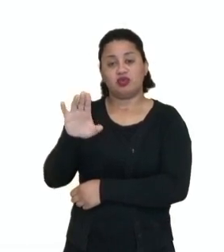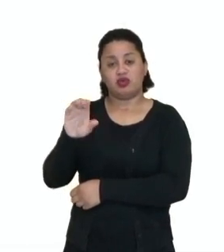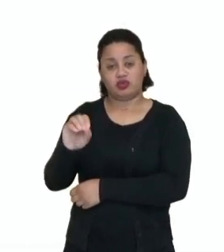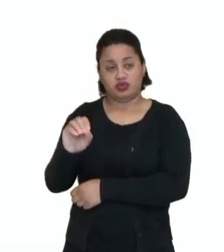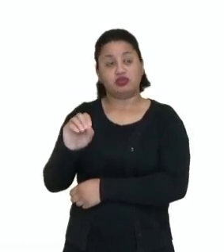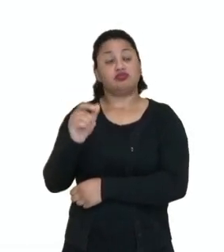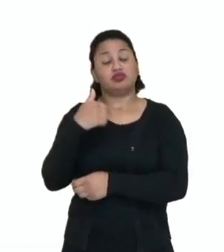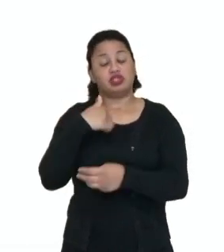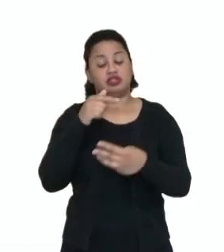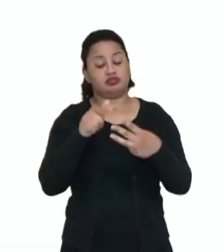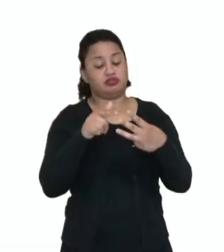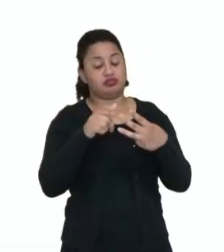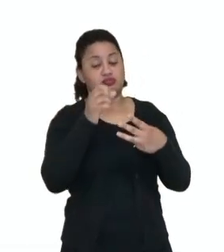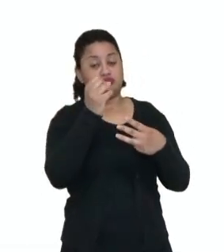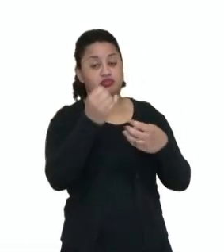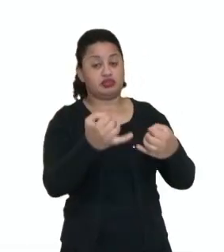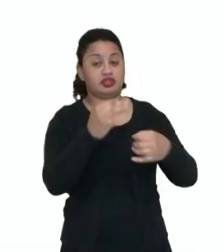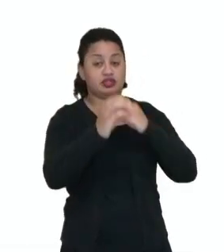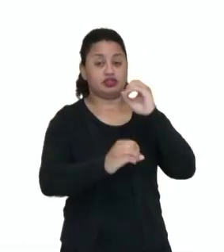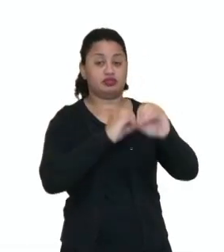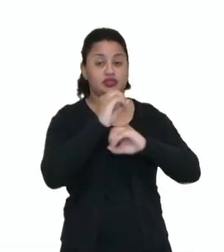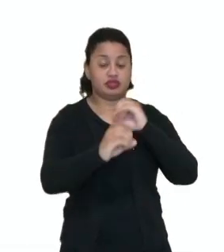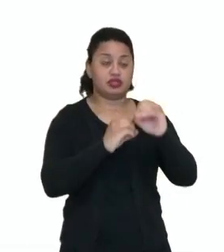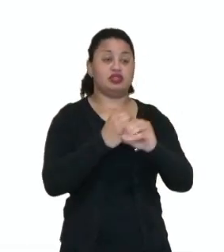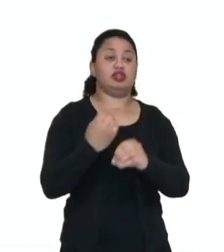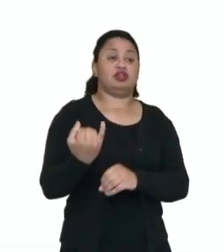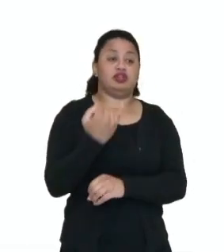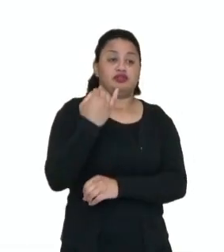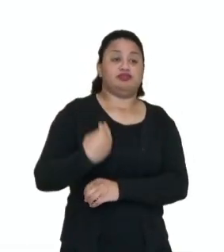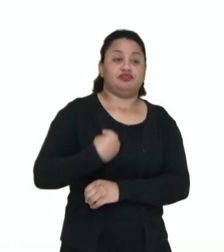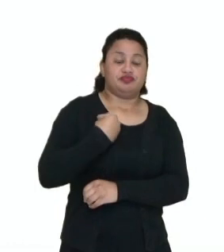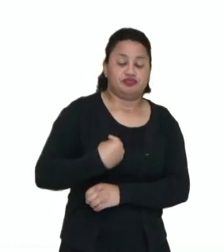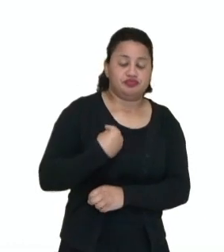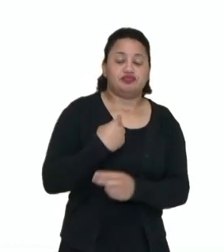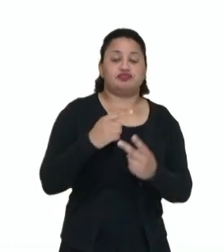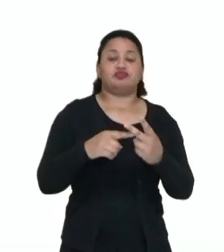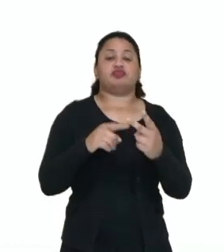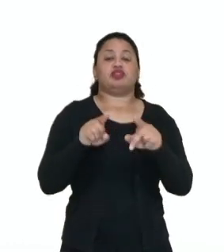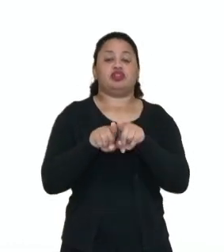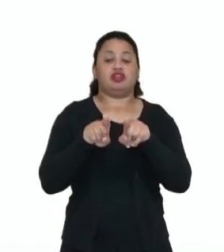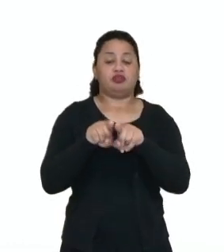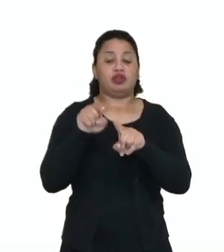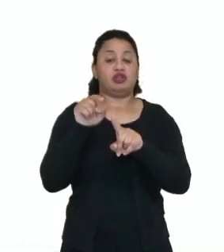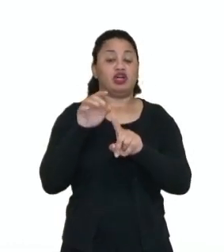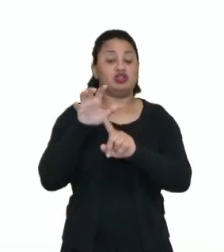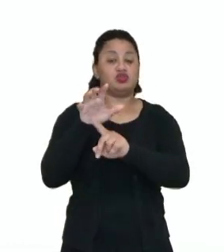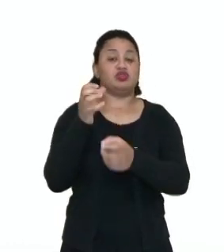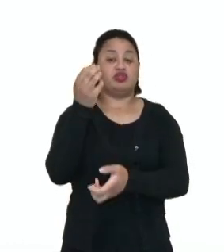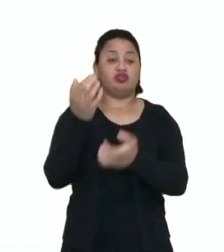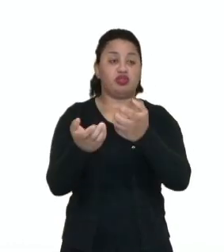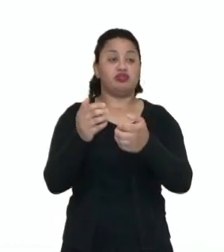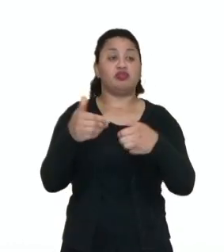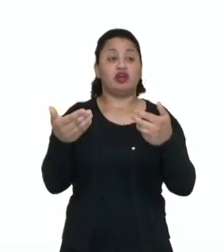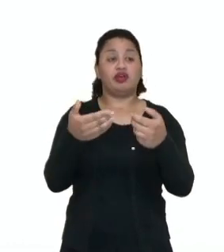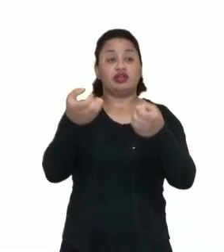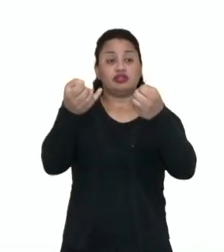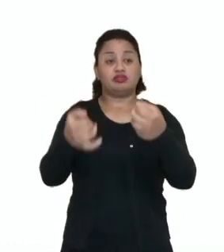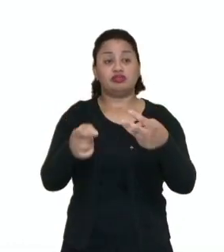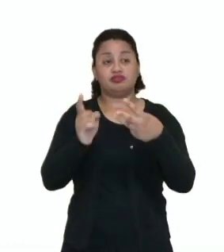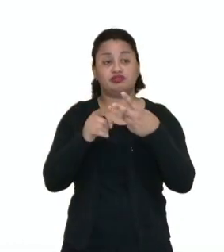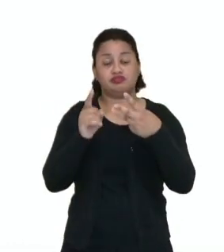a importância dele aí na respiração de muitos seres vivos, mencionamos ele também como um comburente, e agora nós falamos do gás carbônico,